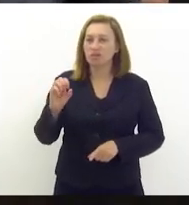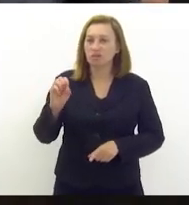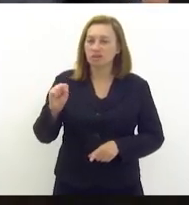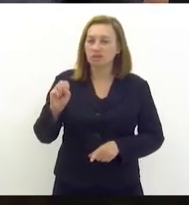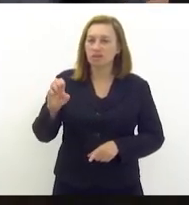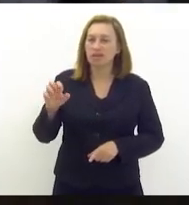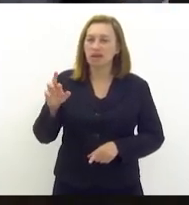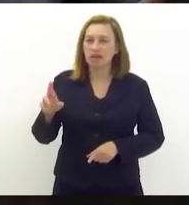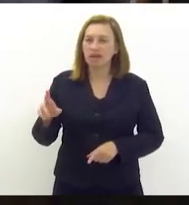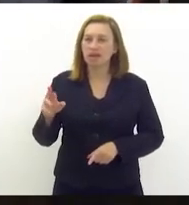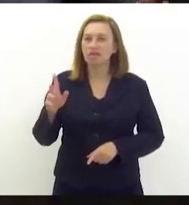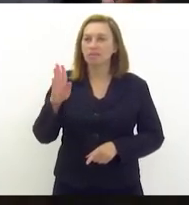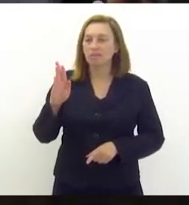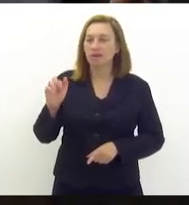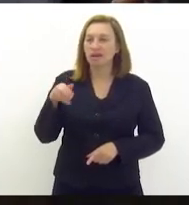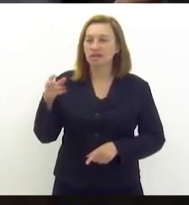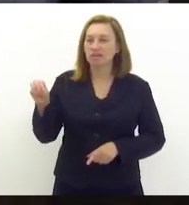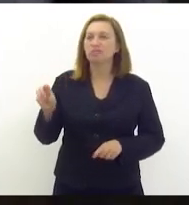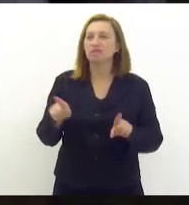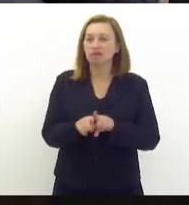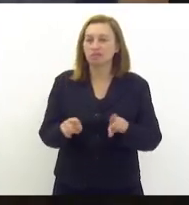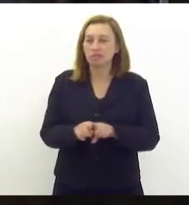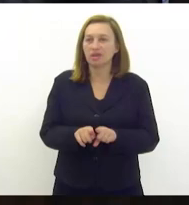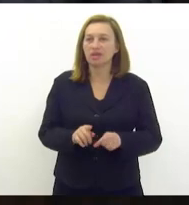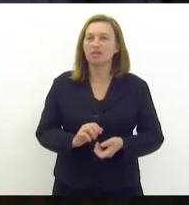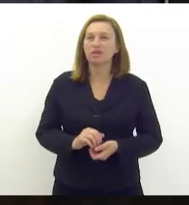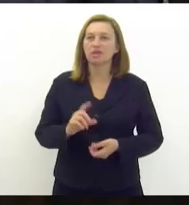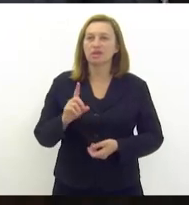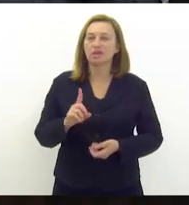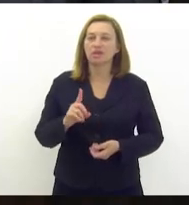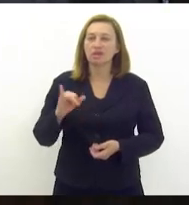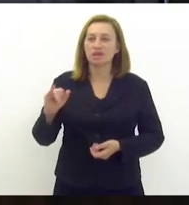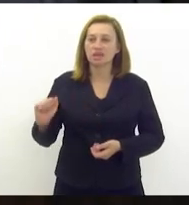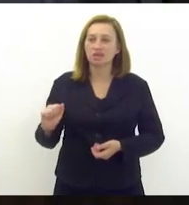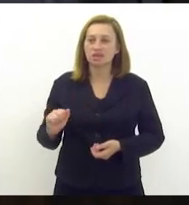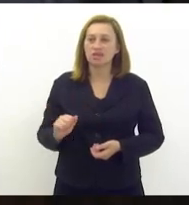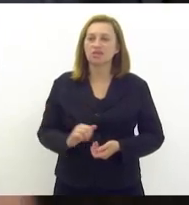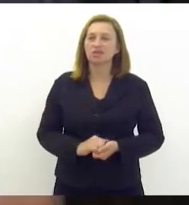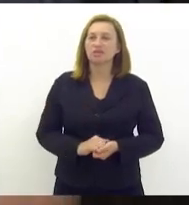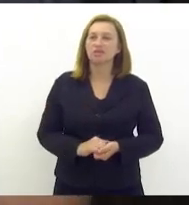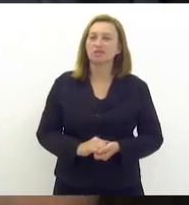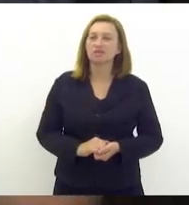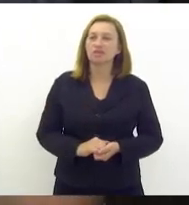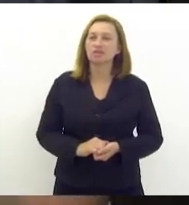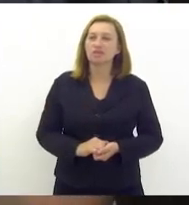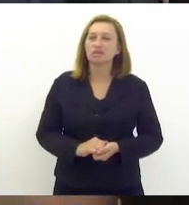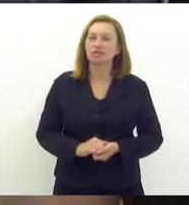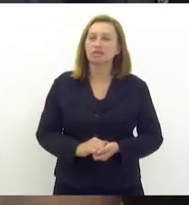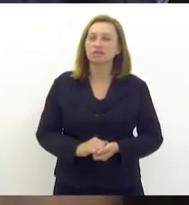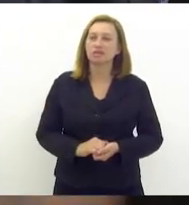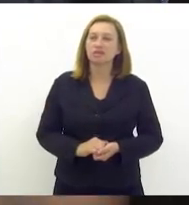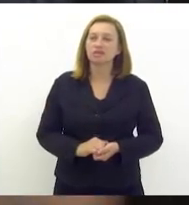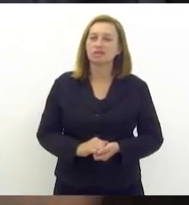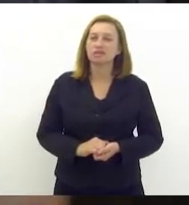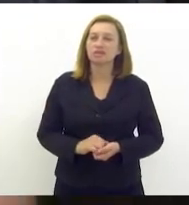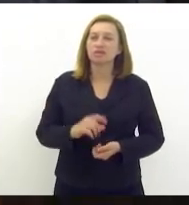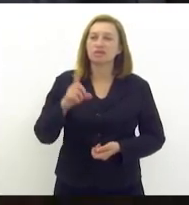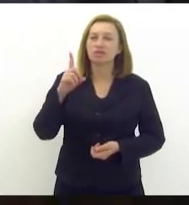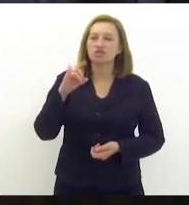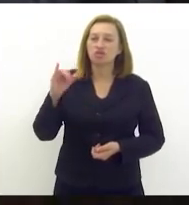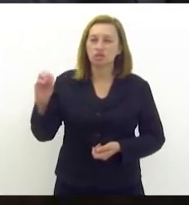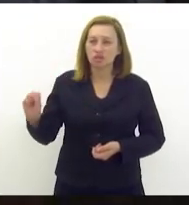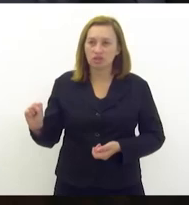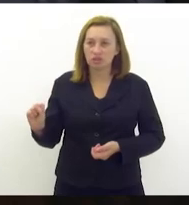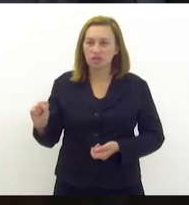brasão também índia Valdo Ceasa brasão Dionísio